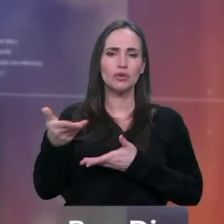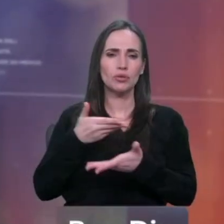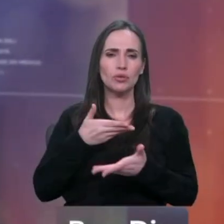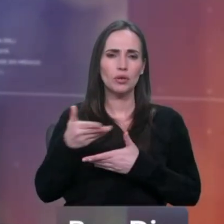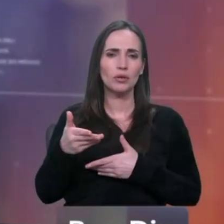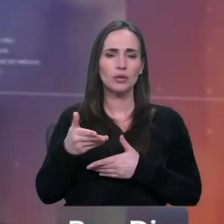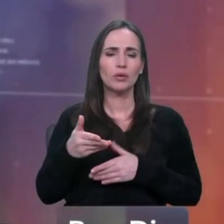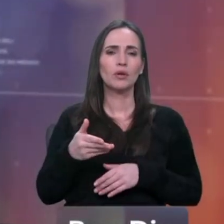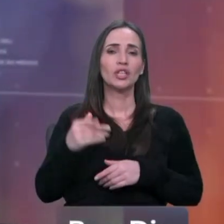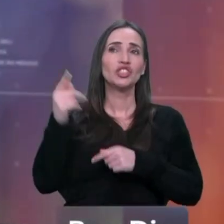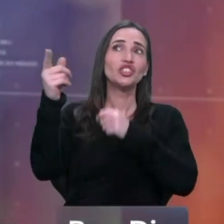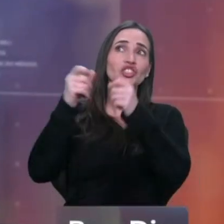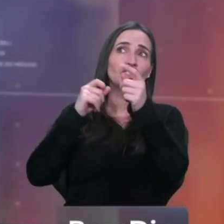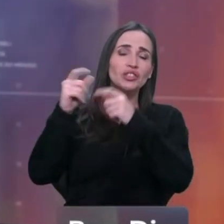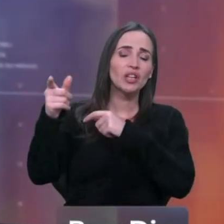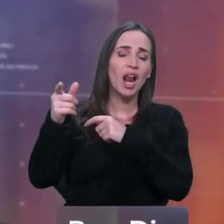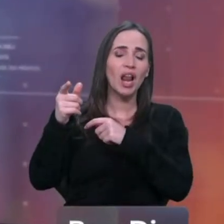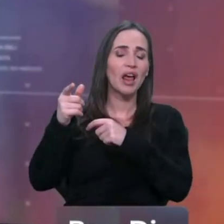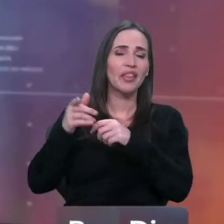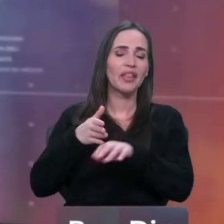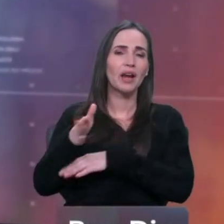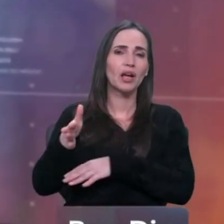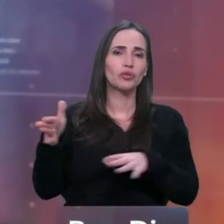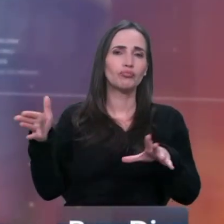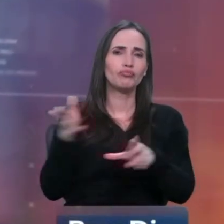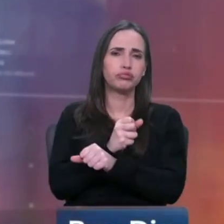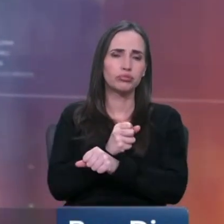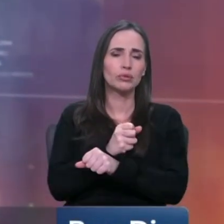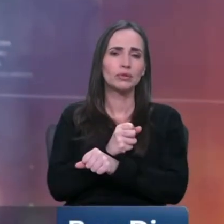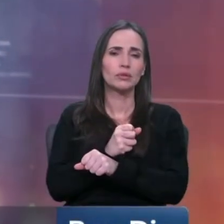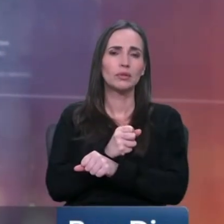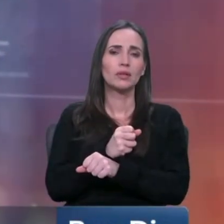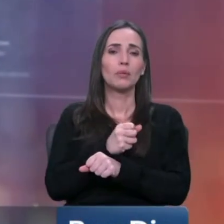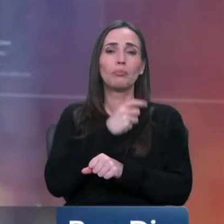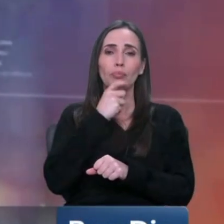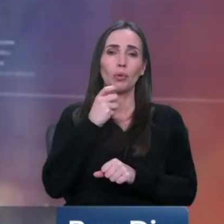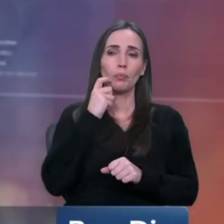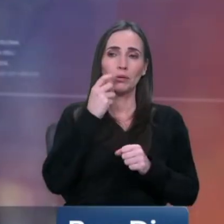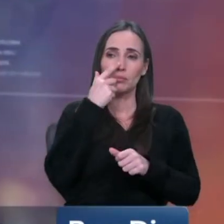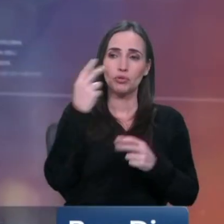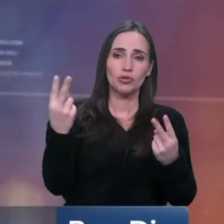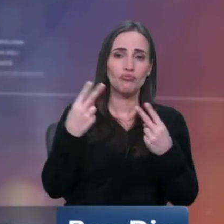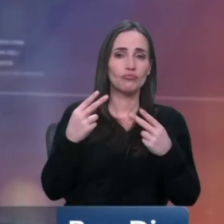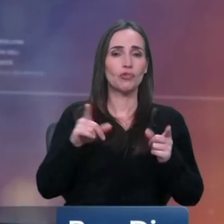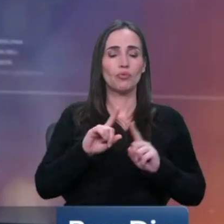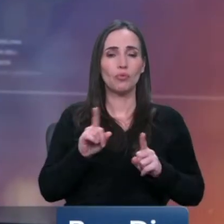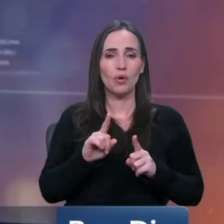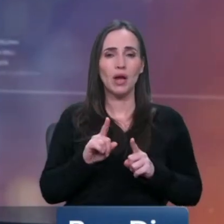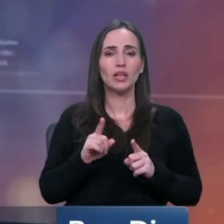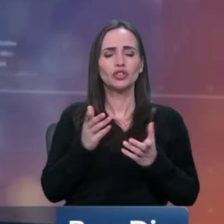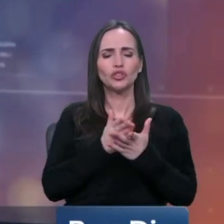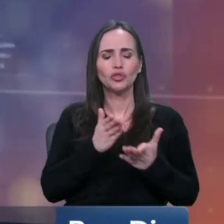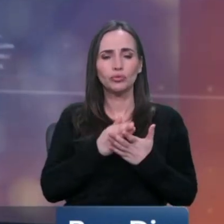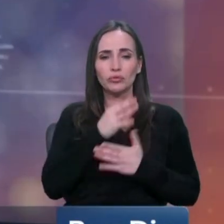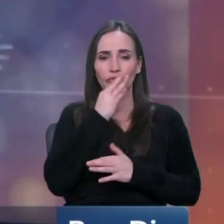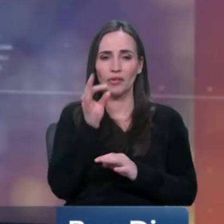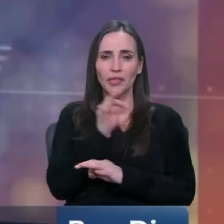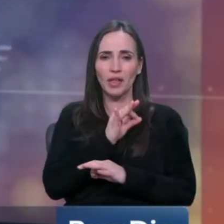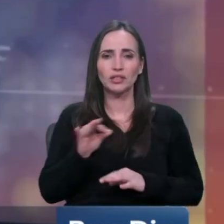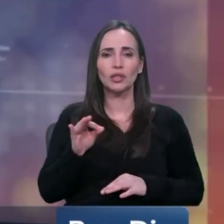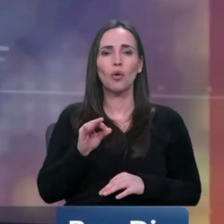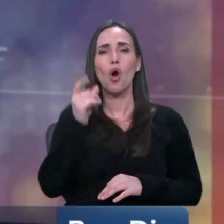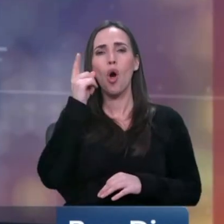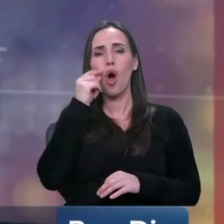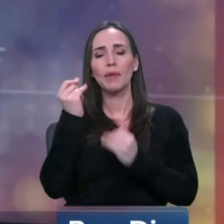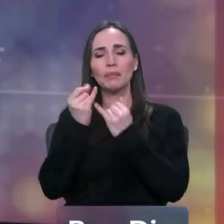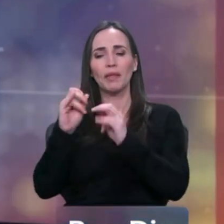em direto. É, autenticamente. Não é para trazer audiências, prometo. É mesmo um estudo absolutamente extraordinário, feito por um investigador independente, mas